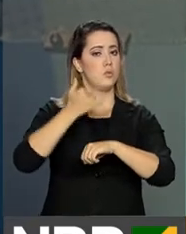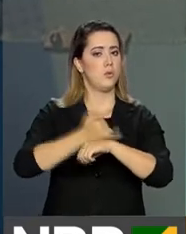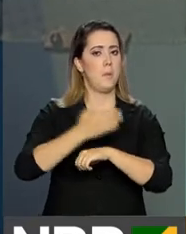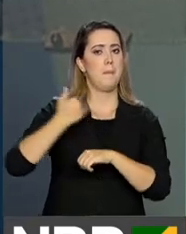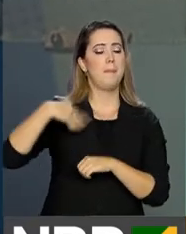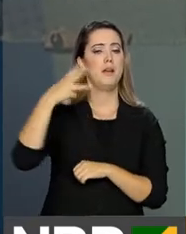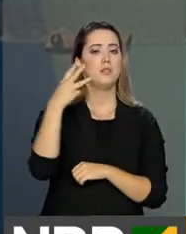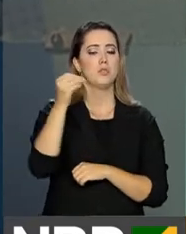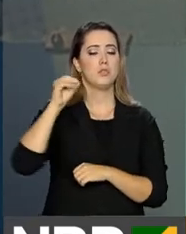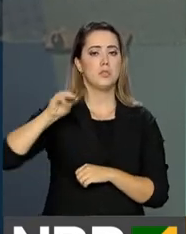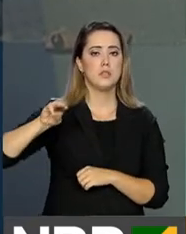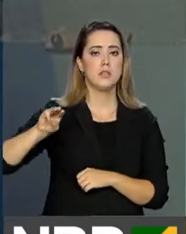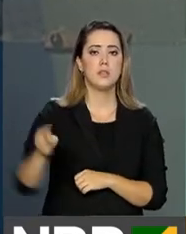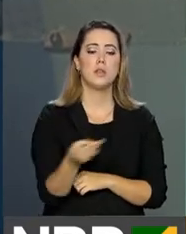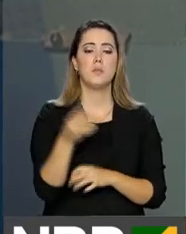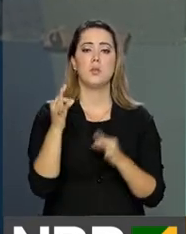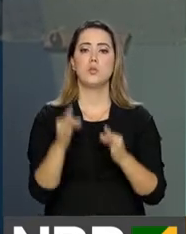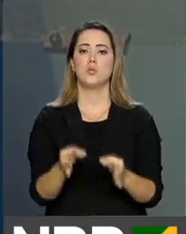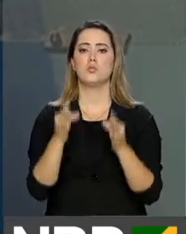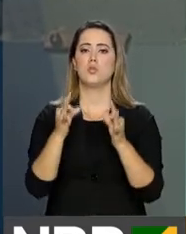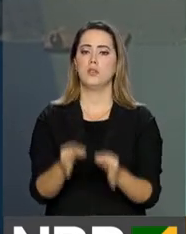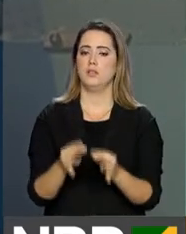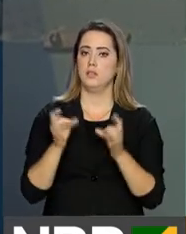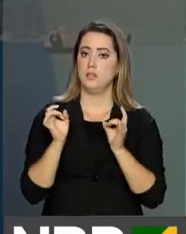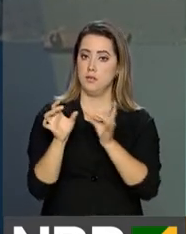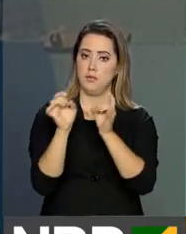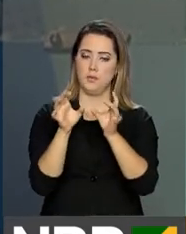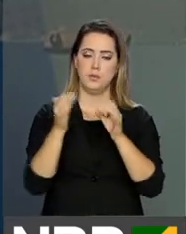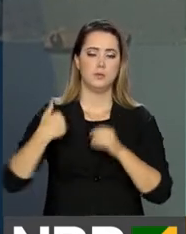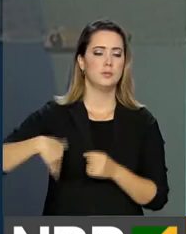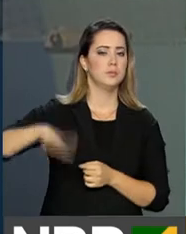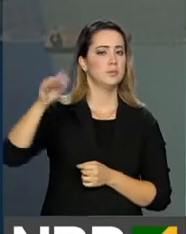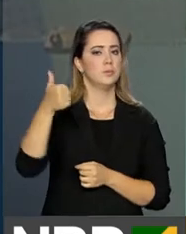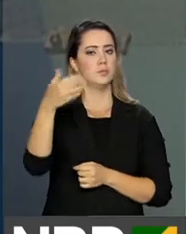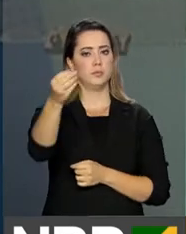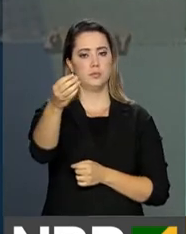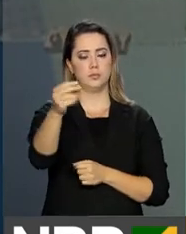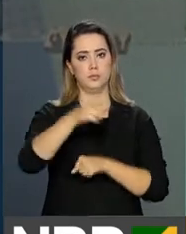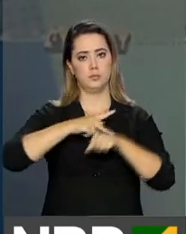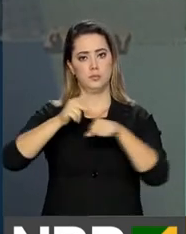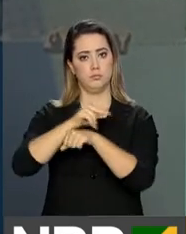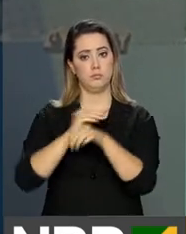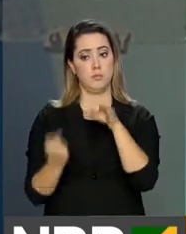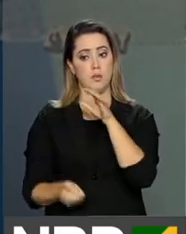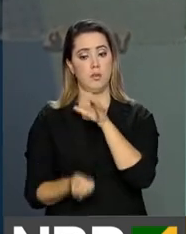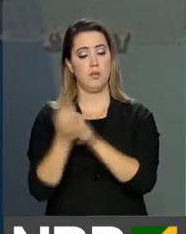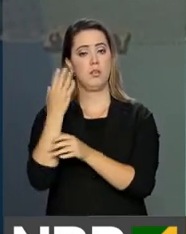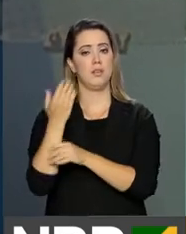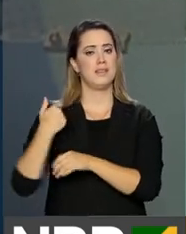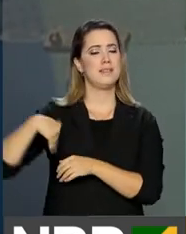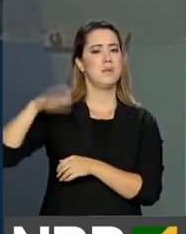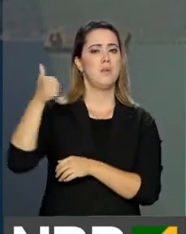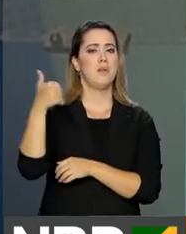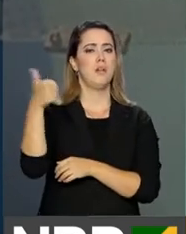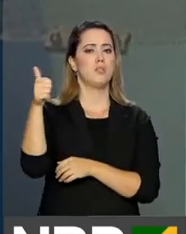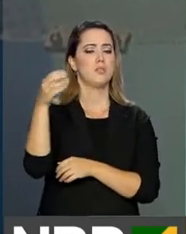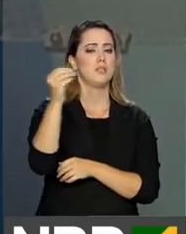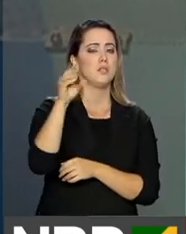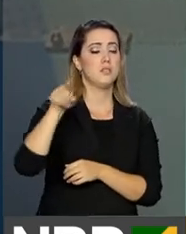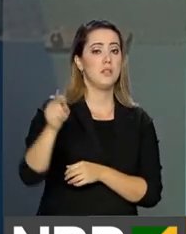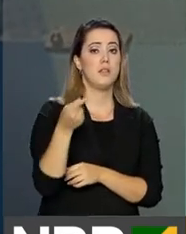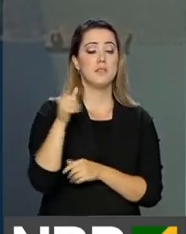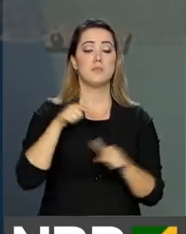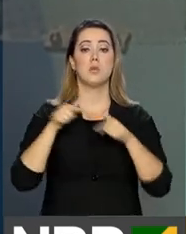toneladas, exporta para mais de 100 países e gera mais de 110 mil